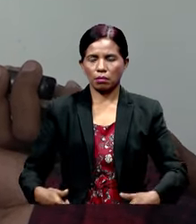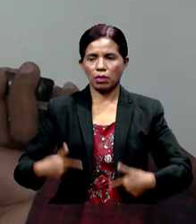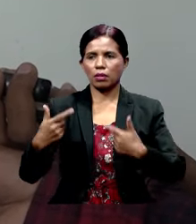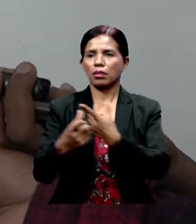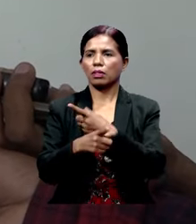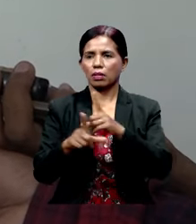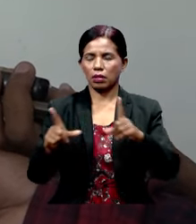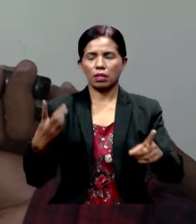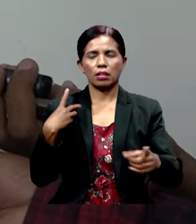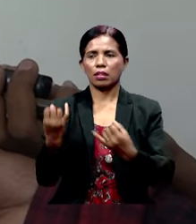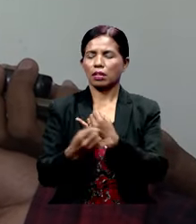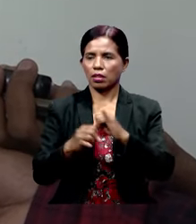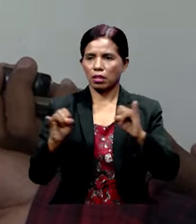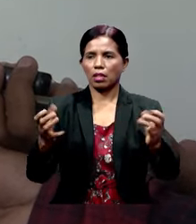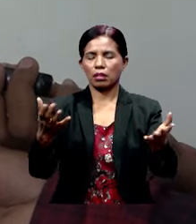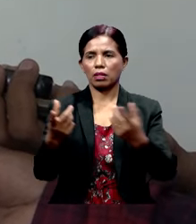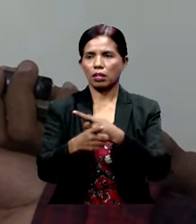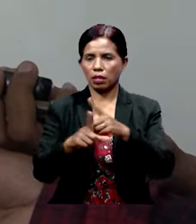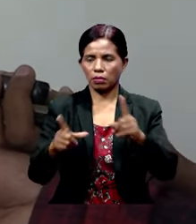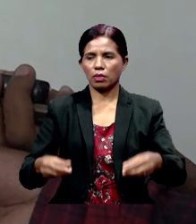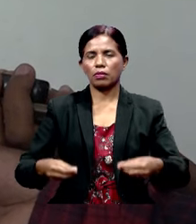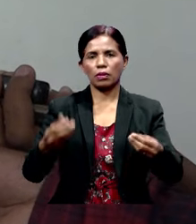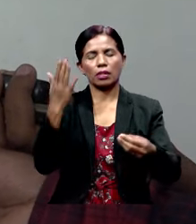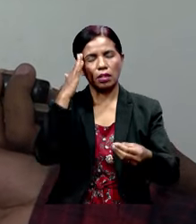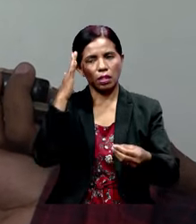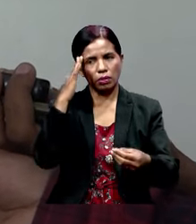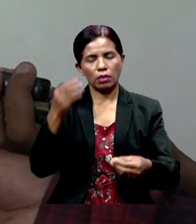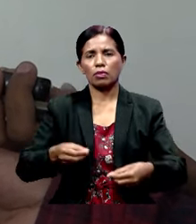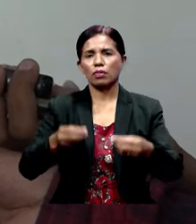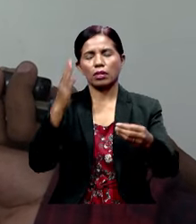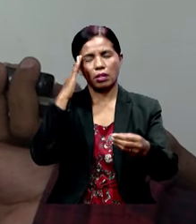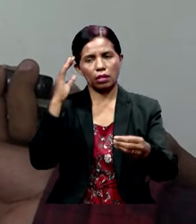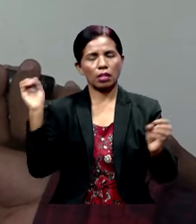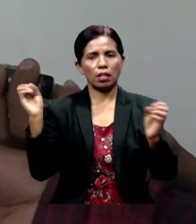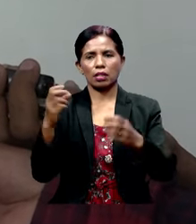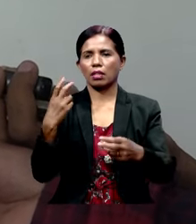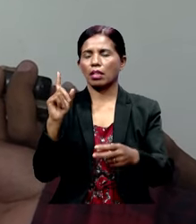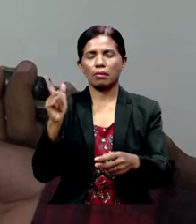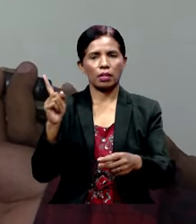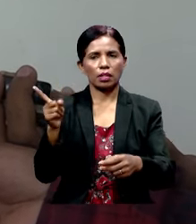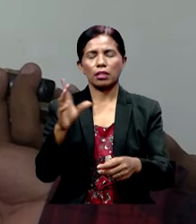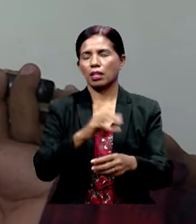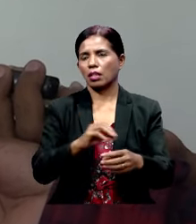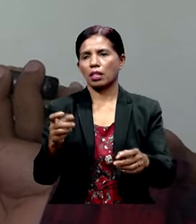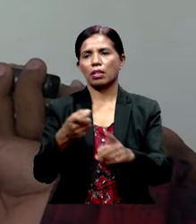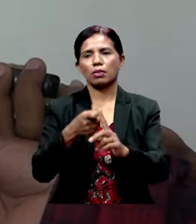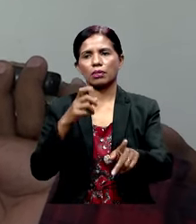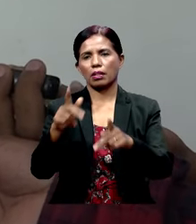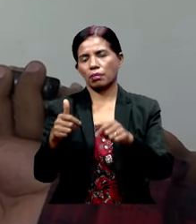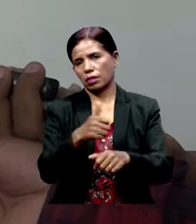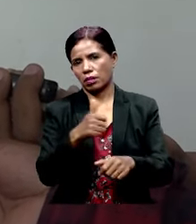Ita ukuan também takarakat livre expressa ita nihanoin. Laia perseguição, laia ameaça, laia pressão husi